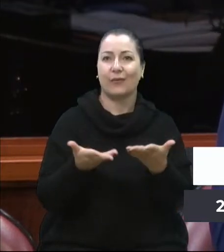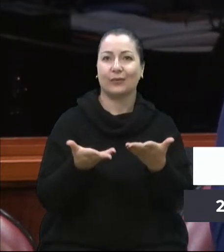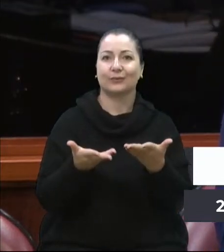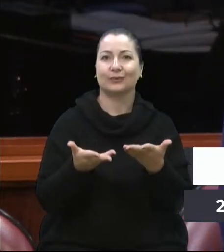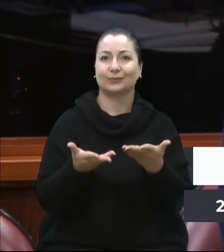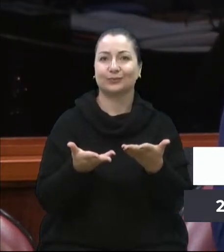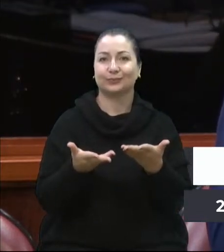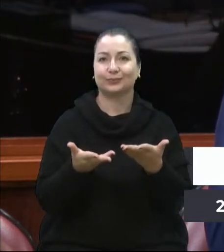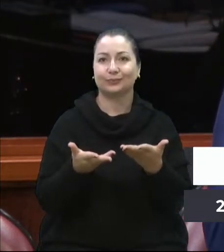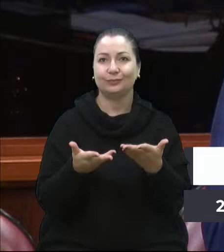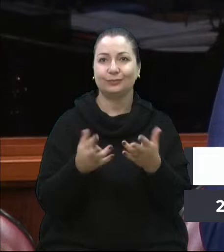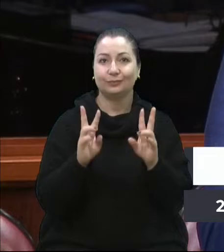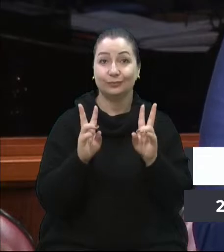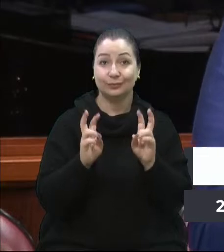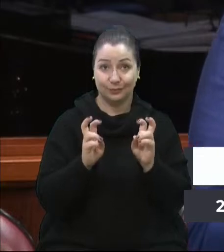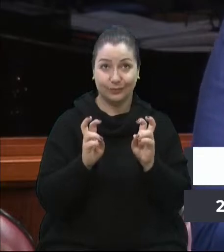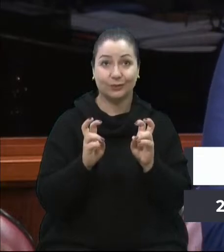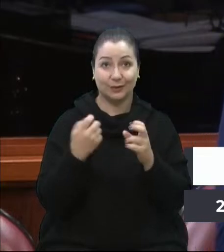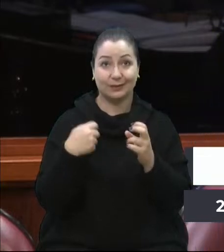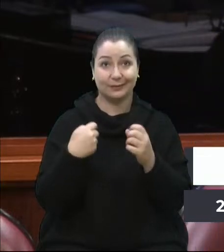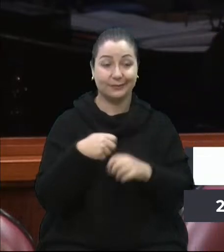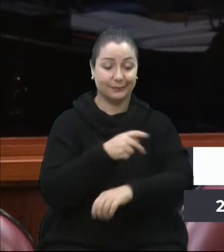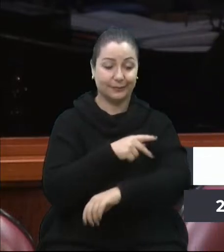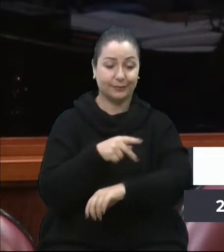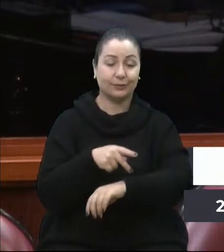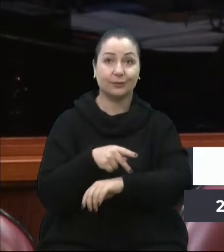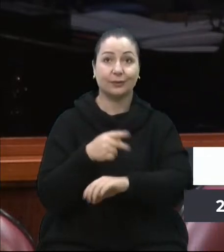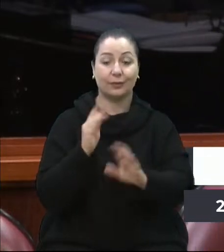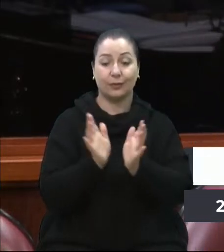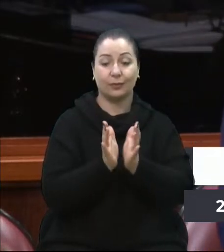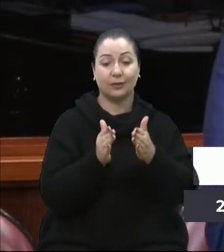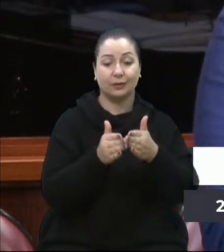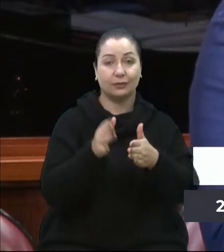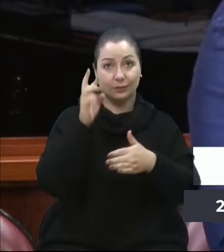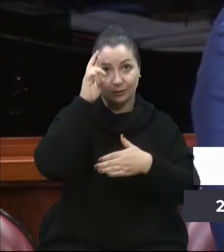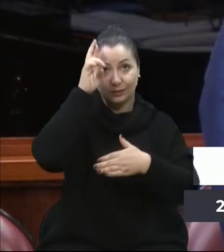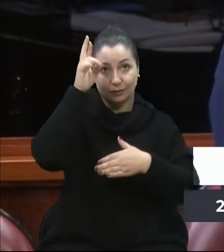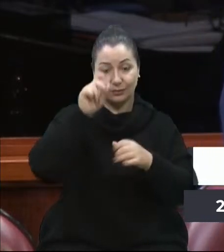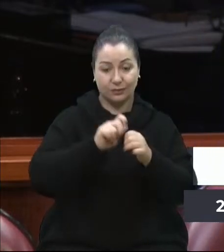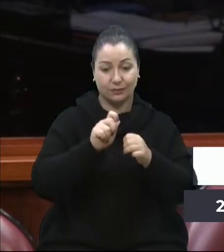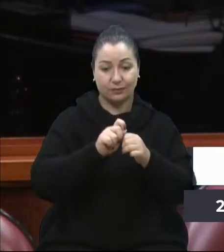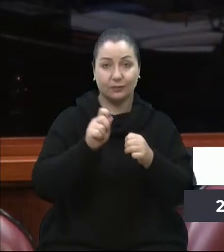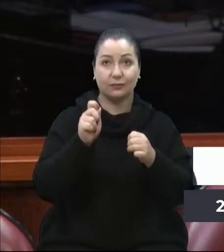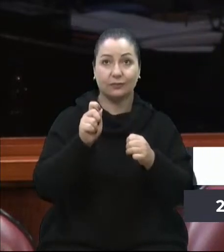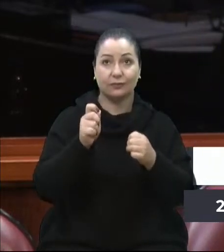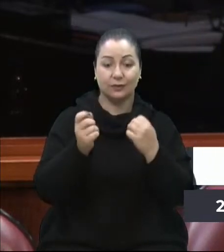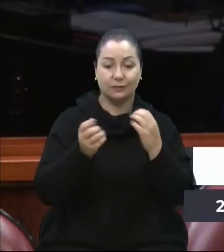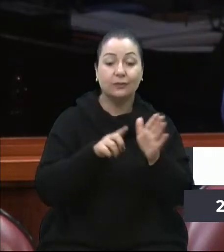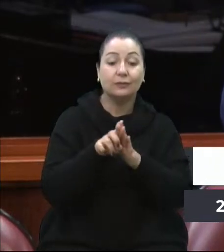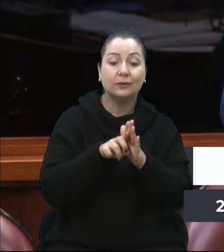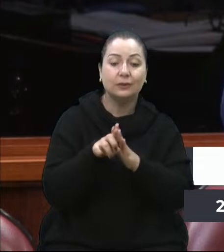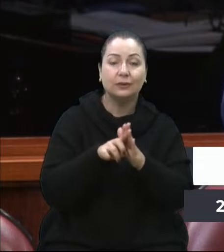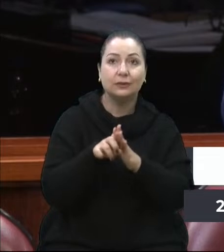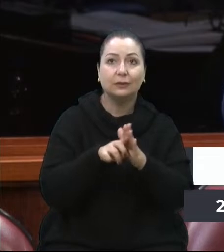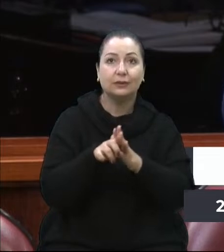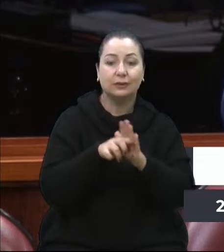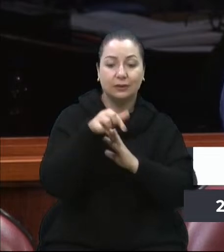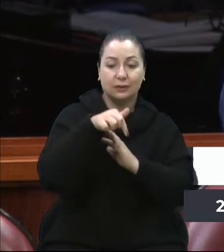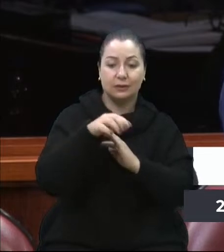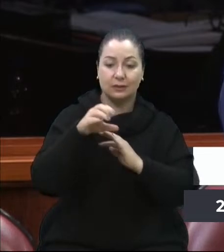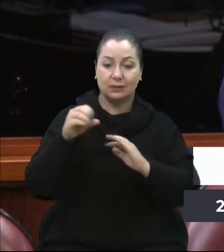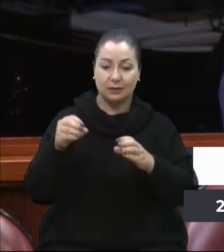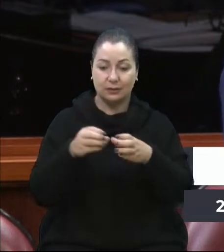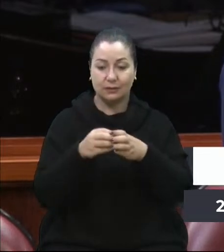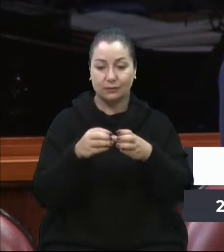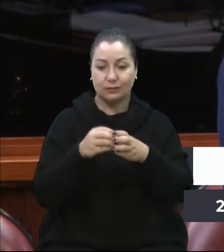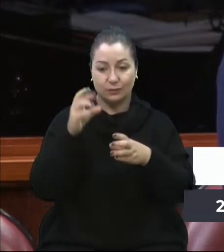tratar da pedagogia, né, da necessidade. A Comissão de Diretores fez um levantamento do total de 70 equipes diretivas que responderam. Então,